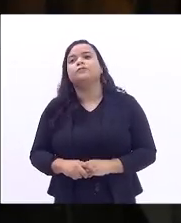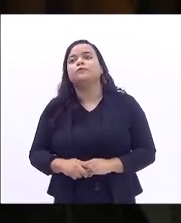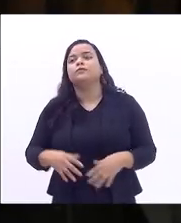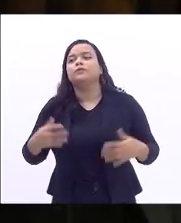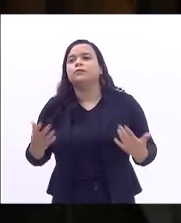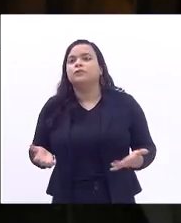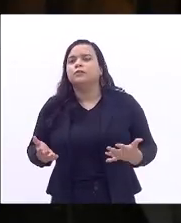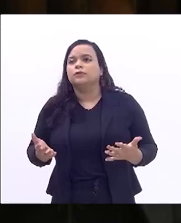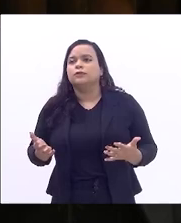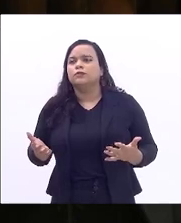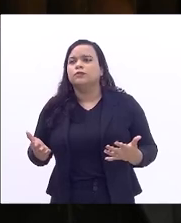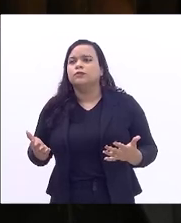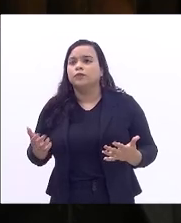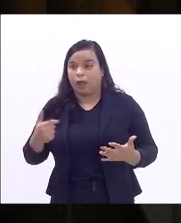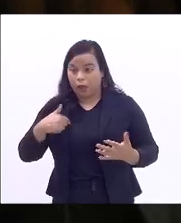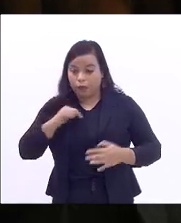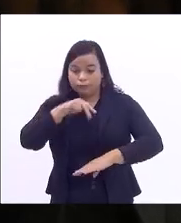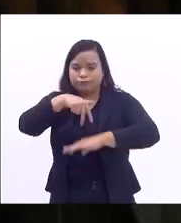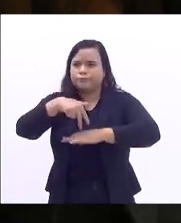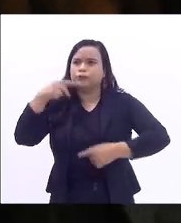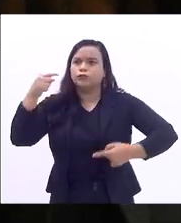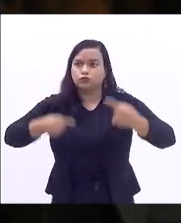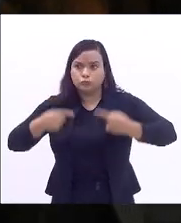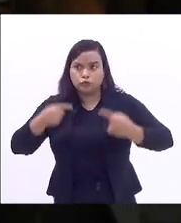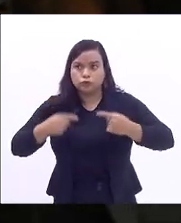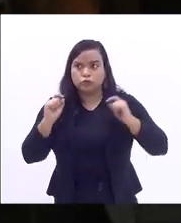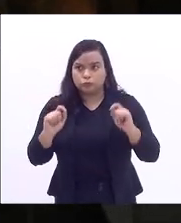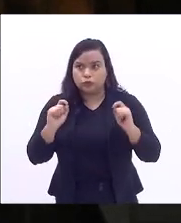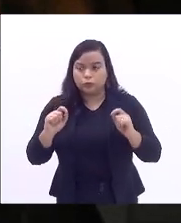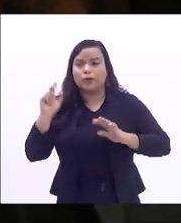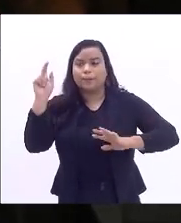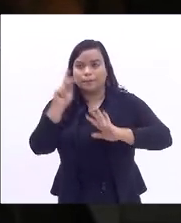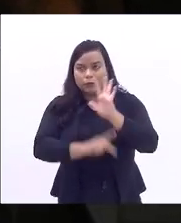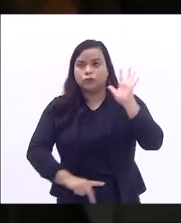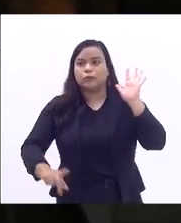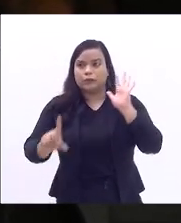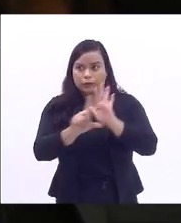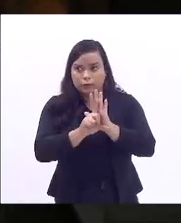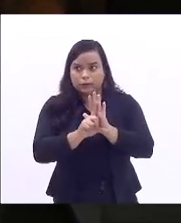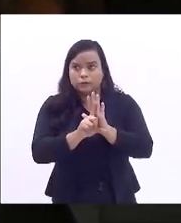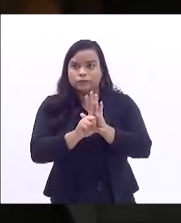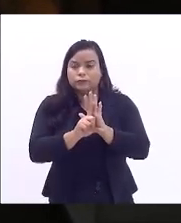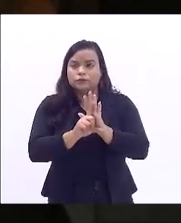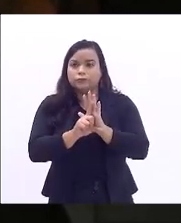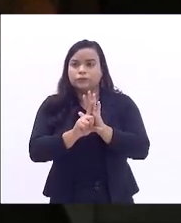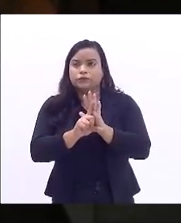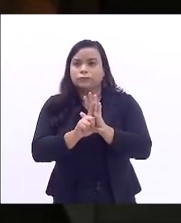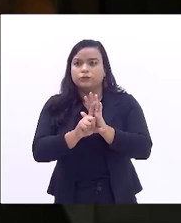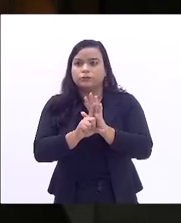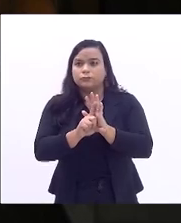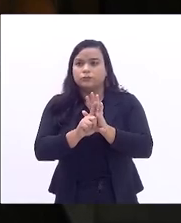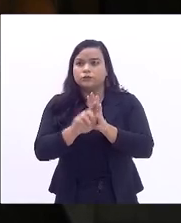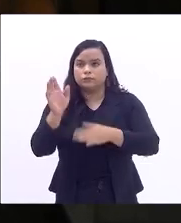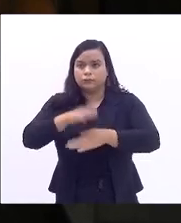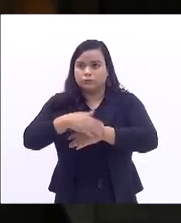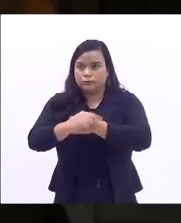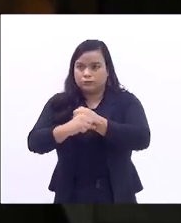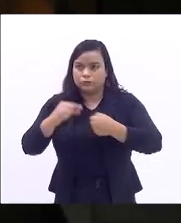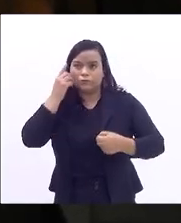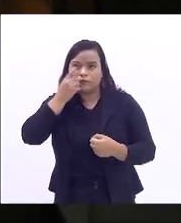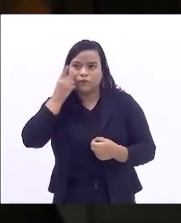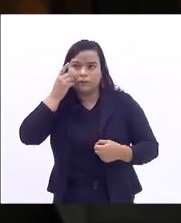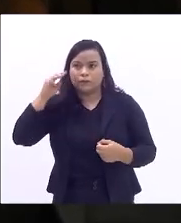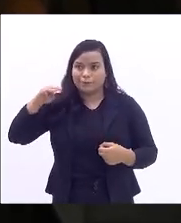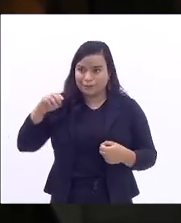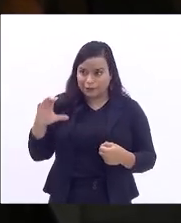subir aqui pra discutir o projeto de lei do de autoria do deputado